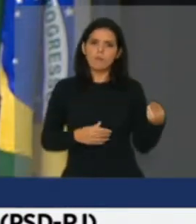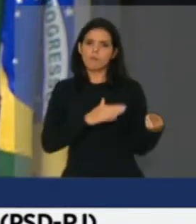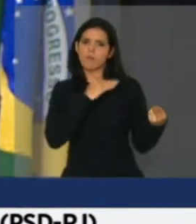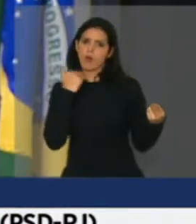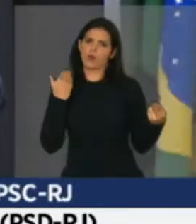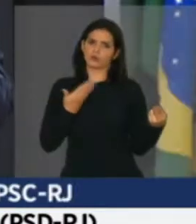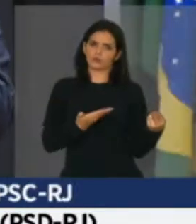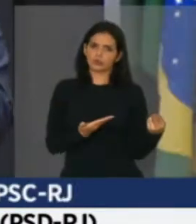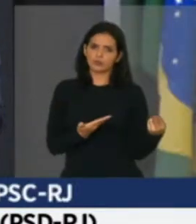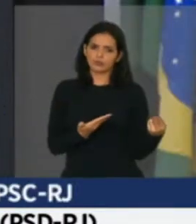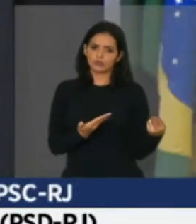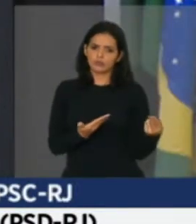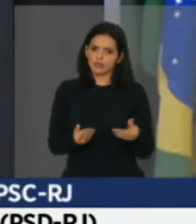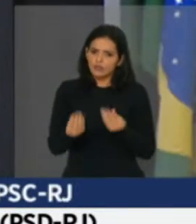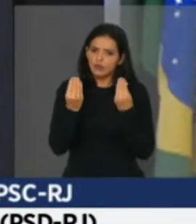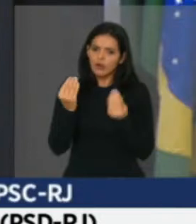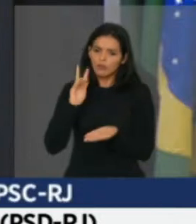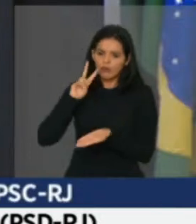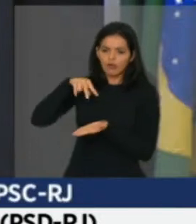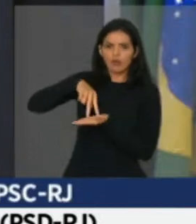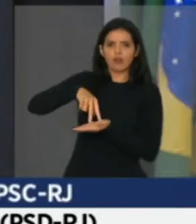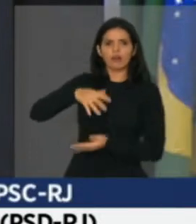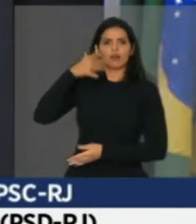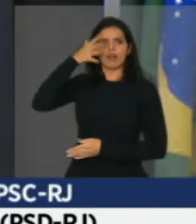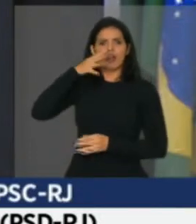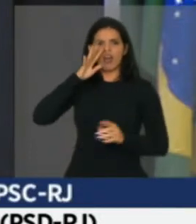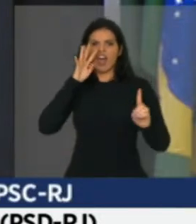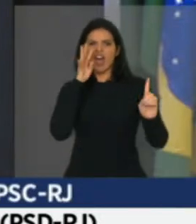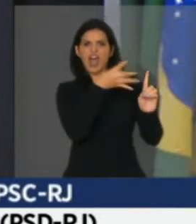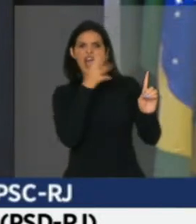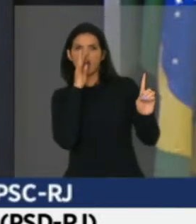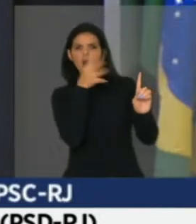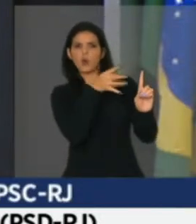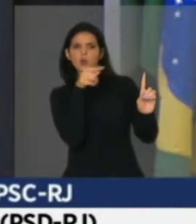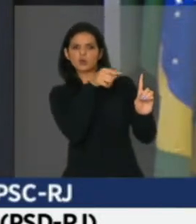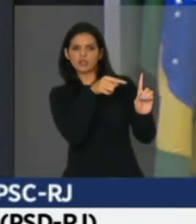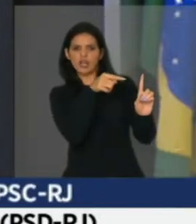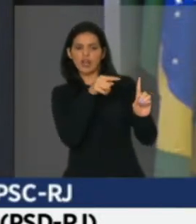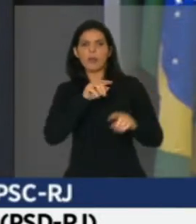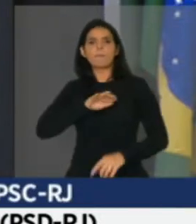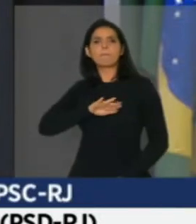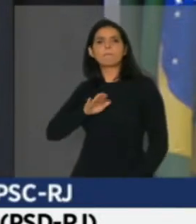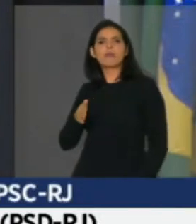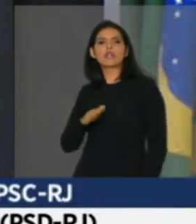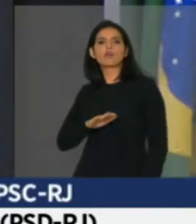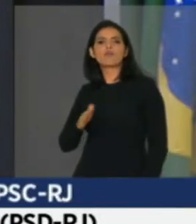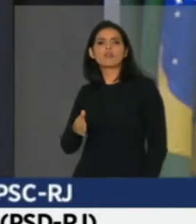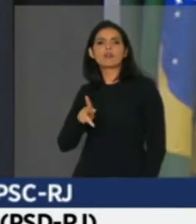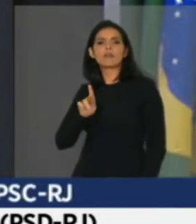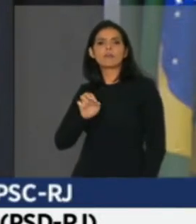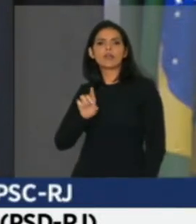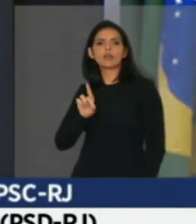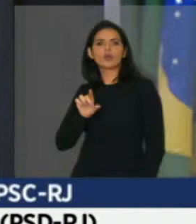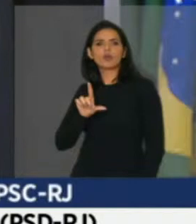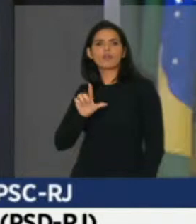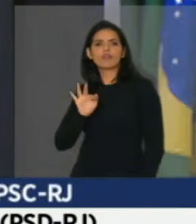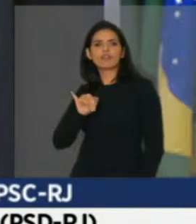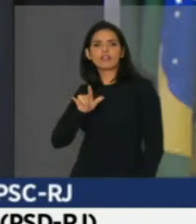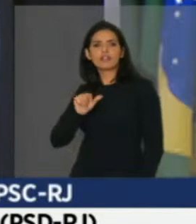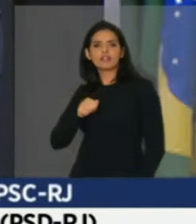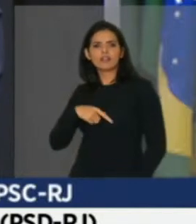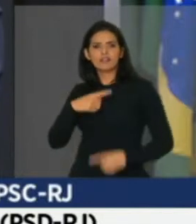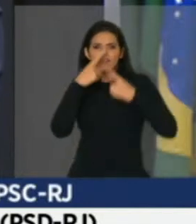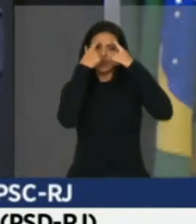Subir nessa tribuna para acusar Anderson de pedofilia, de violência